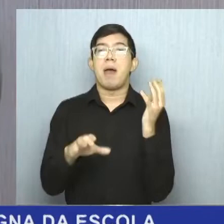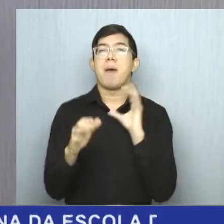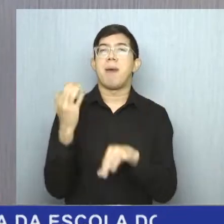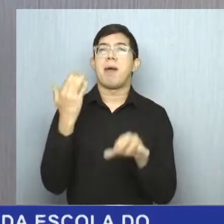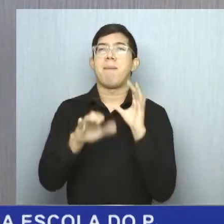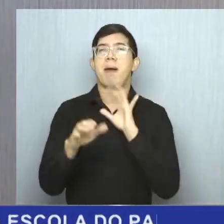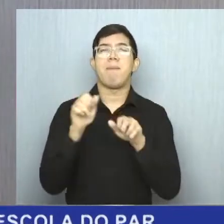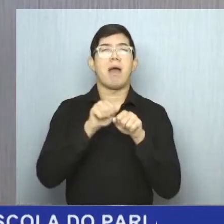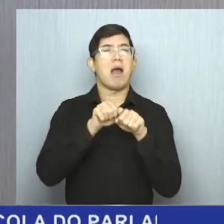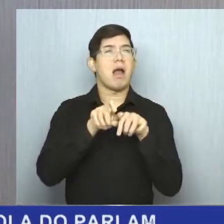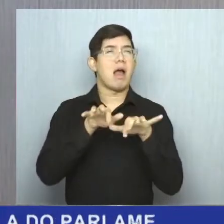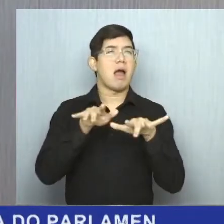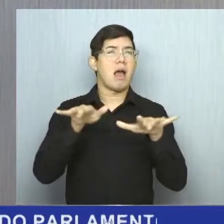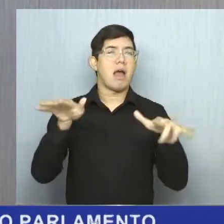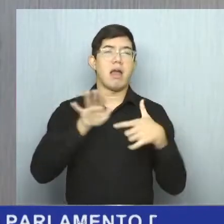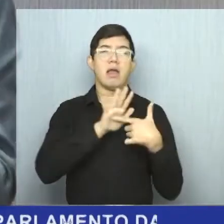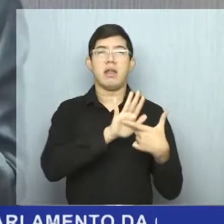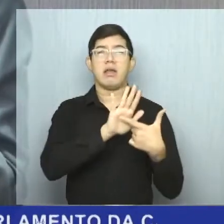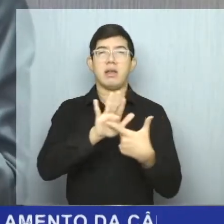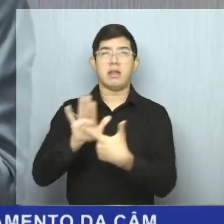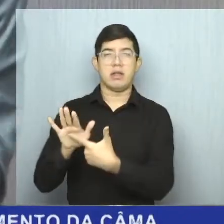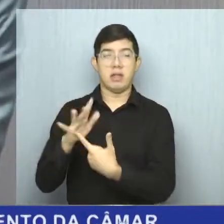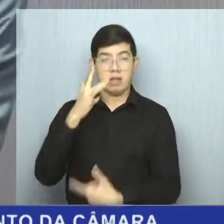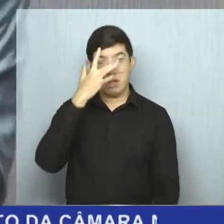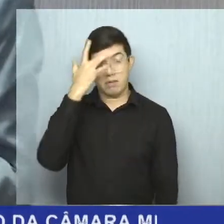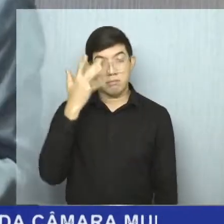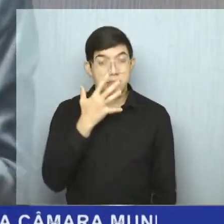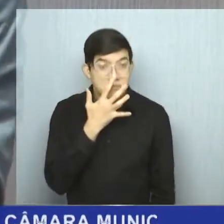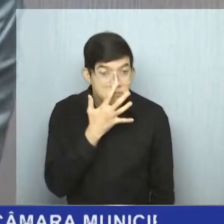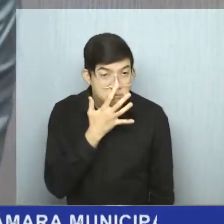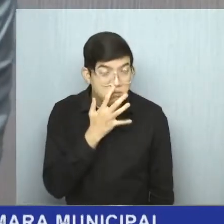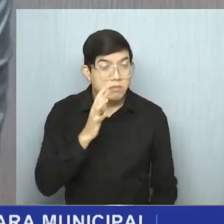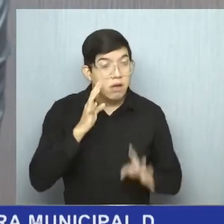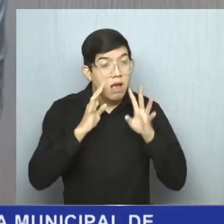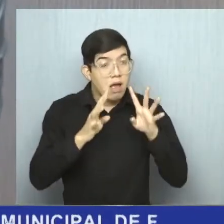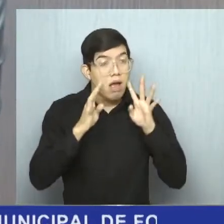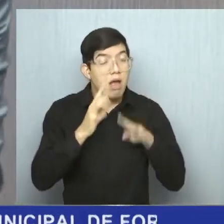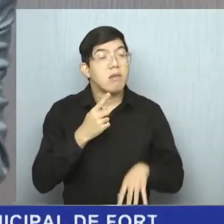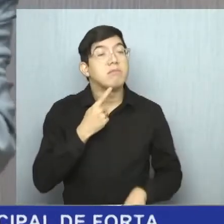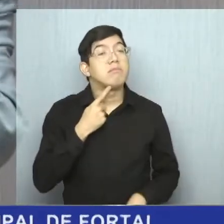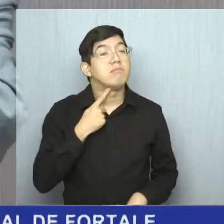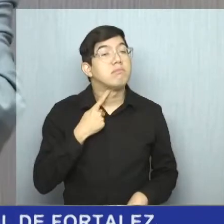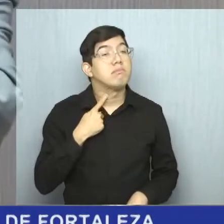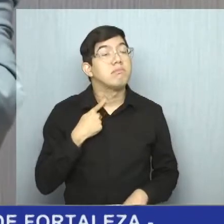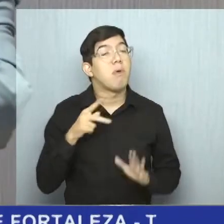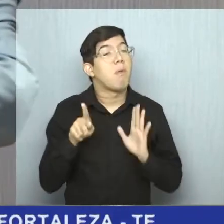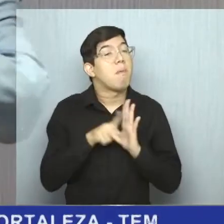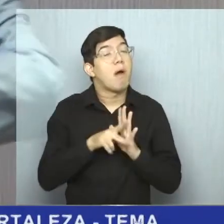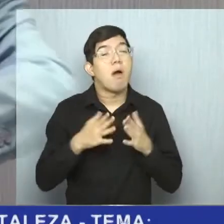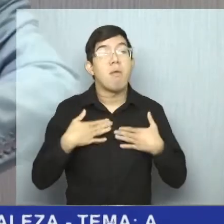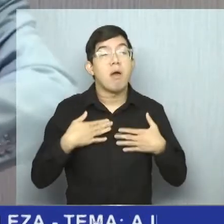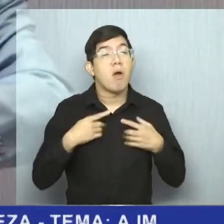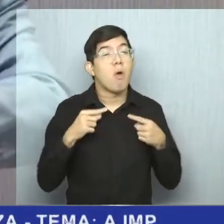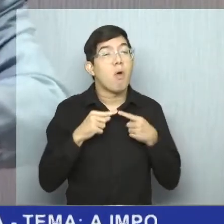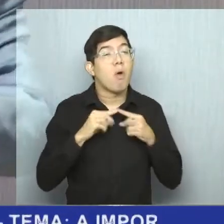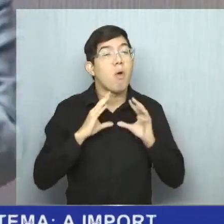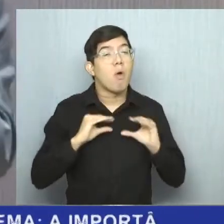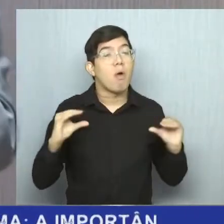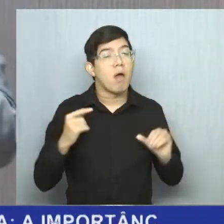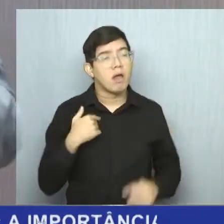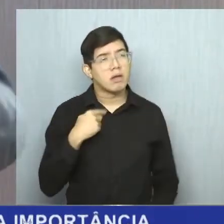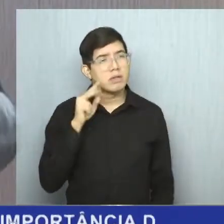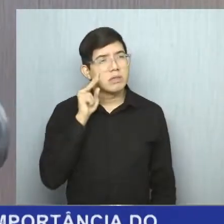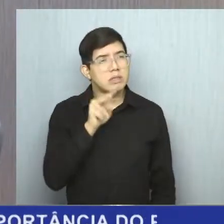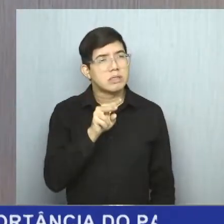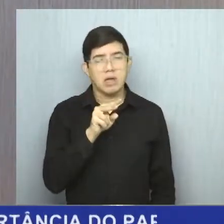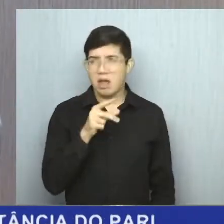em que as pessoas que estão ali só ouvem e veem aquilo que lhes agrada. E há uma disruptura absoluta com as